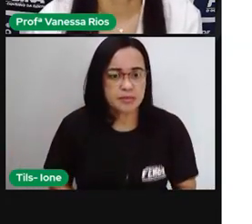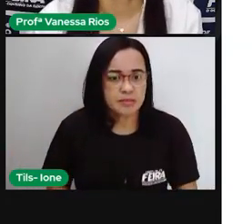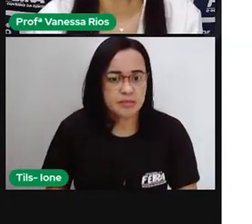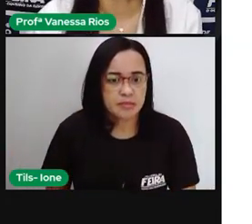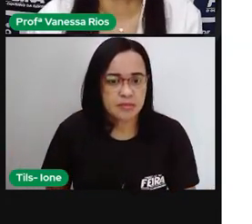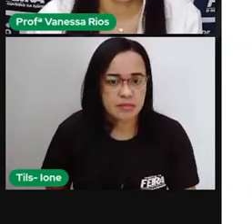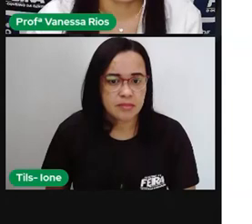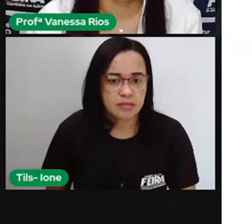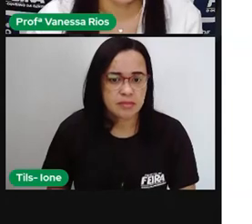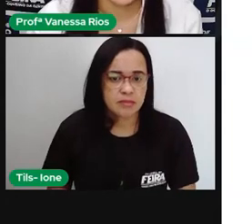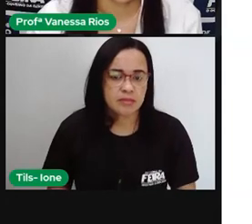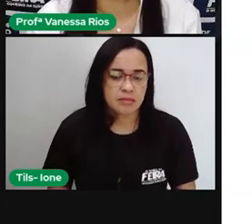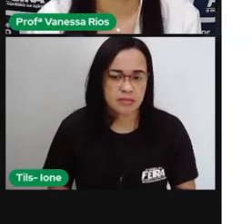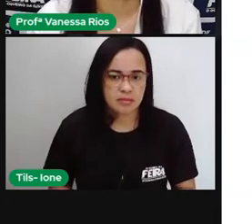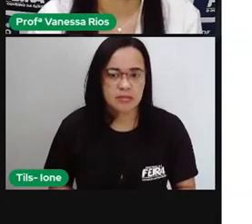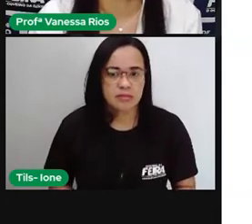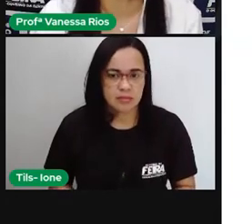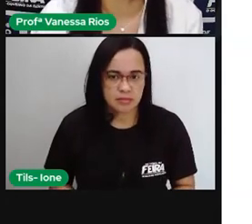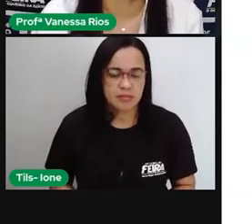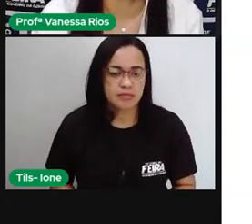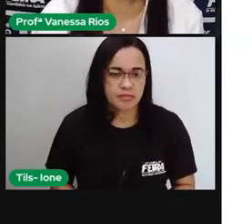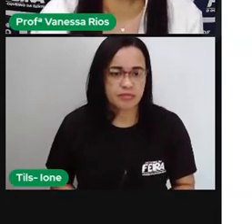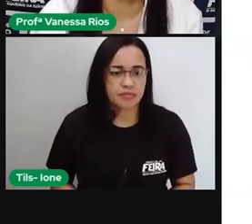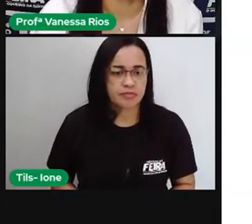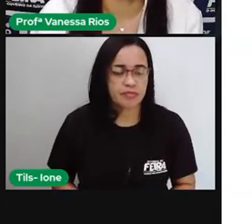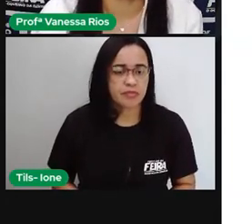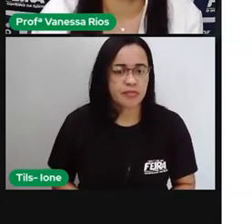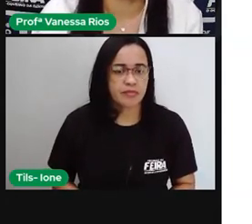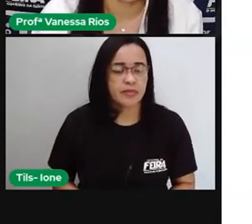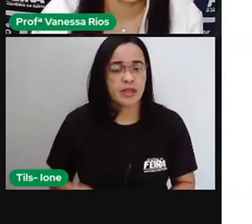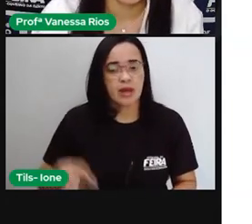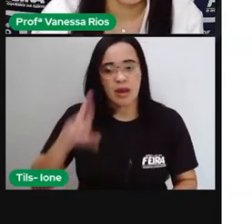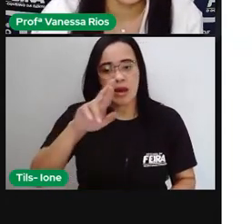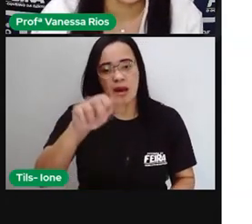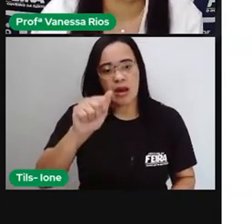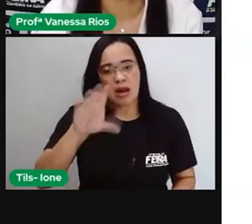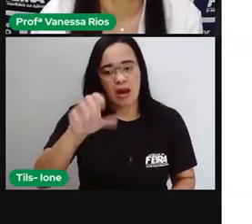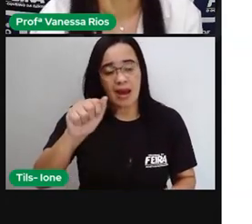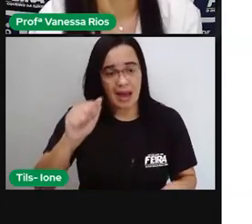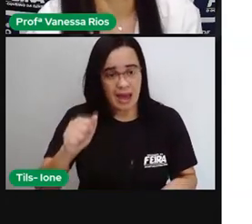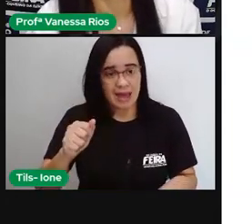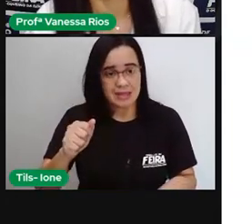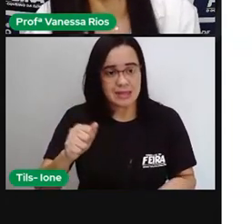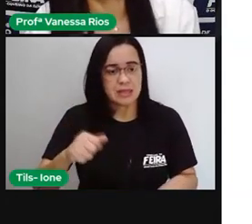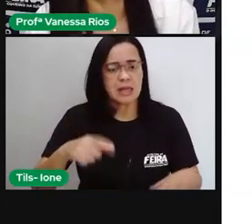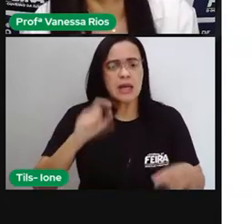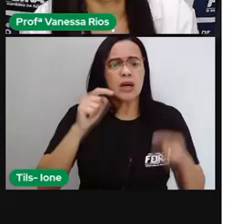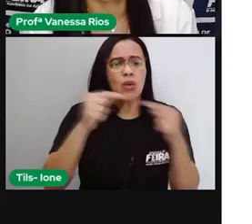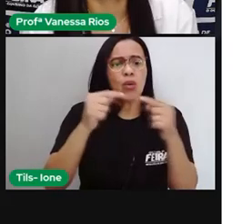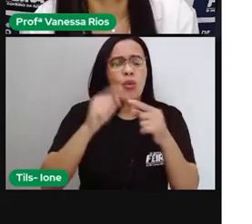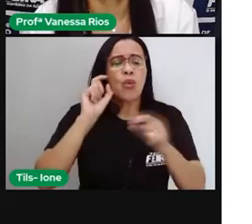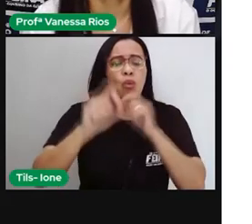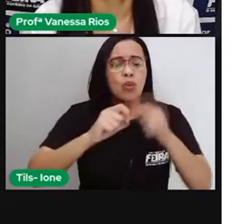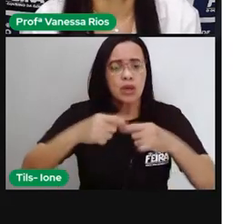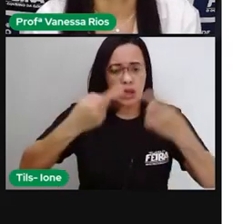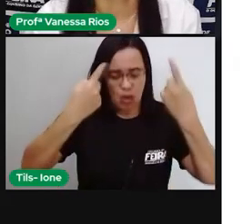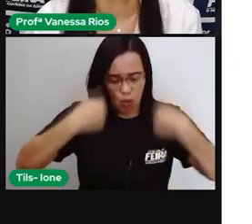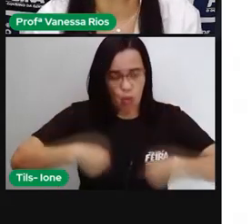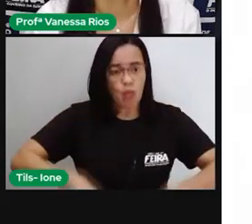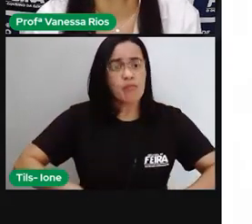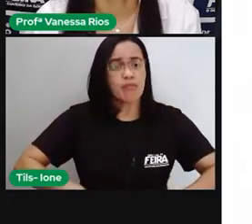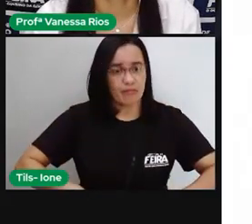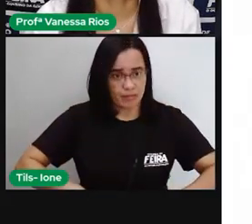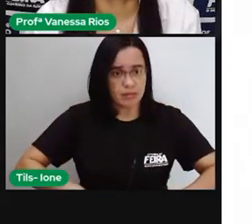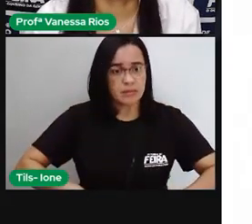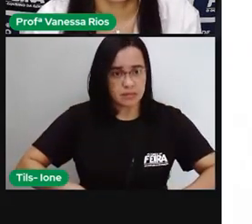no mesmo conceito. Raça está ligada à questão física, né, biológica, e etnia às questões culturais. Mas as